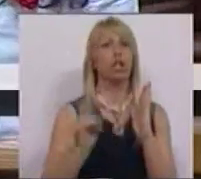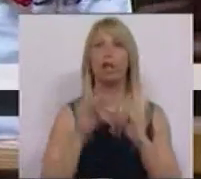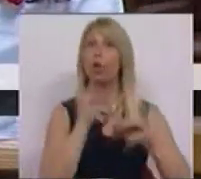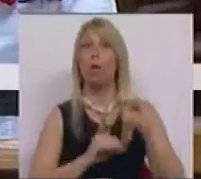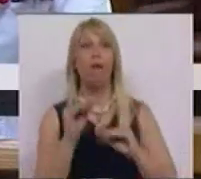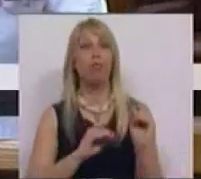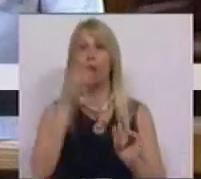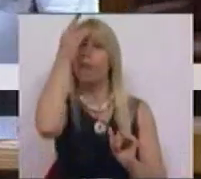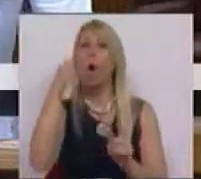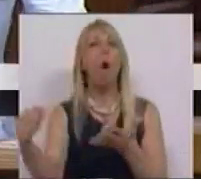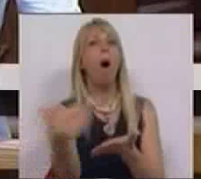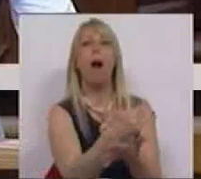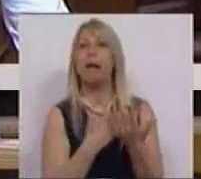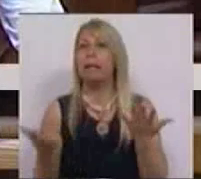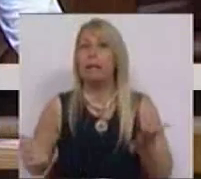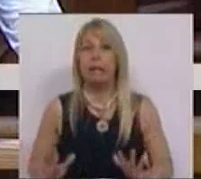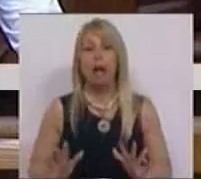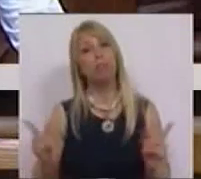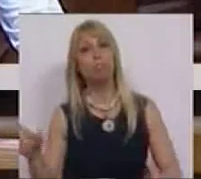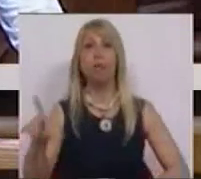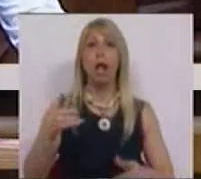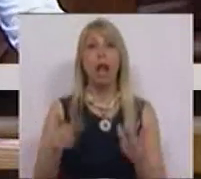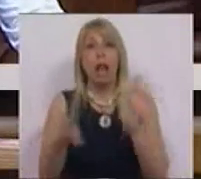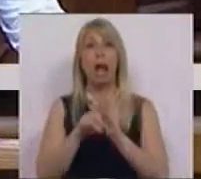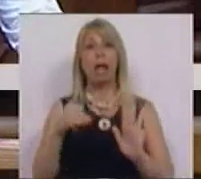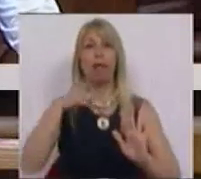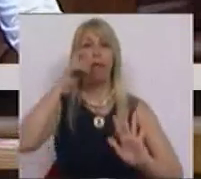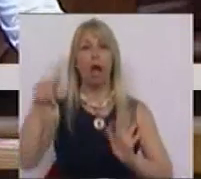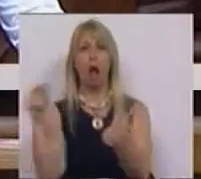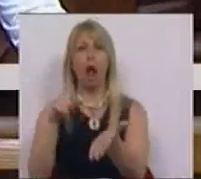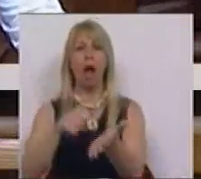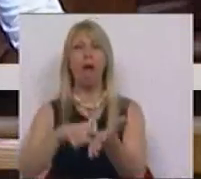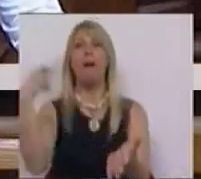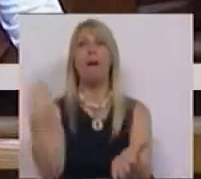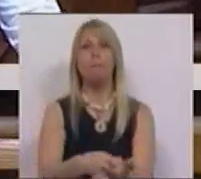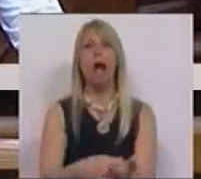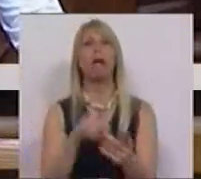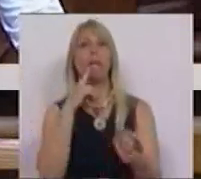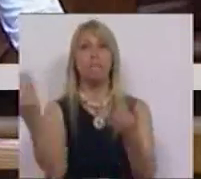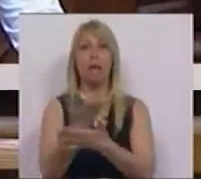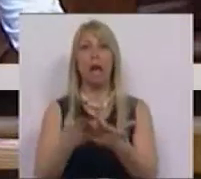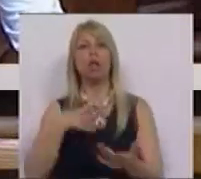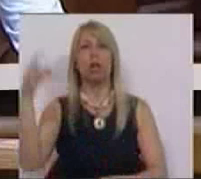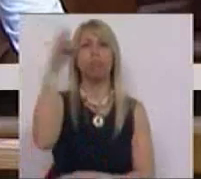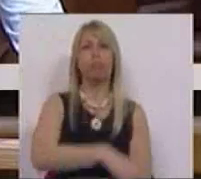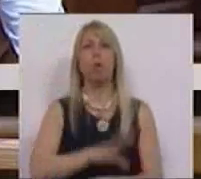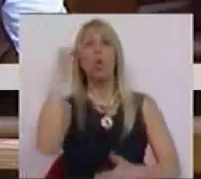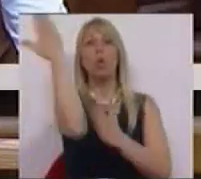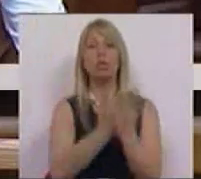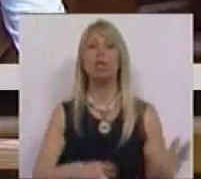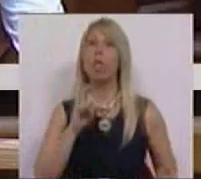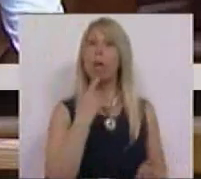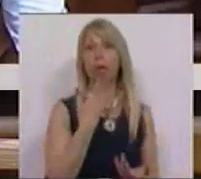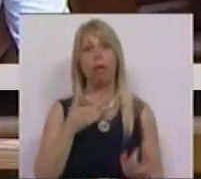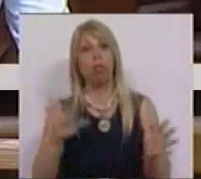não escrutinada. É a lei dos credores e dos mercados que querem sobrepor à Constituição de Abril. Em seu nome legitimam-se despedimentos sem justa